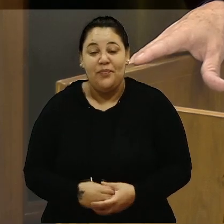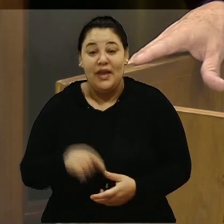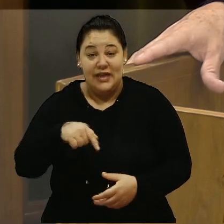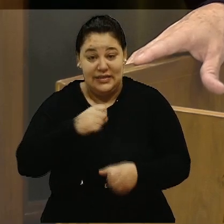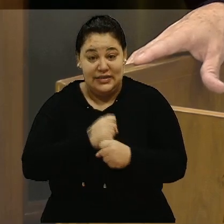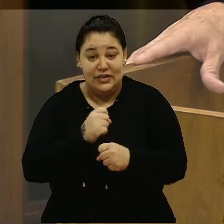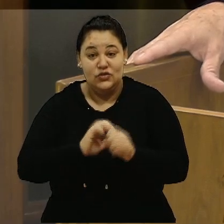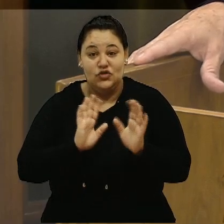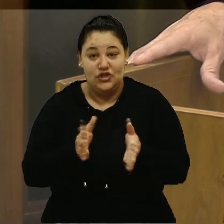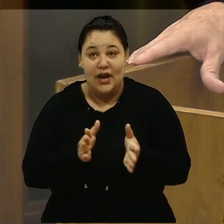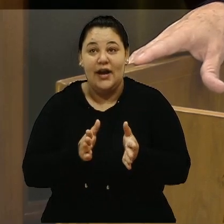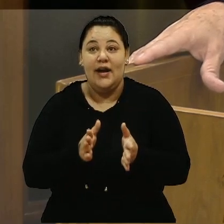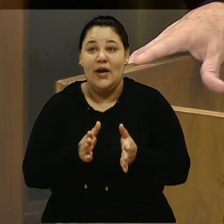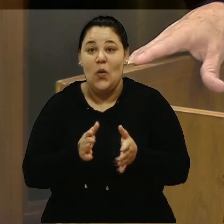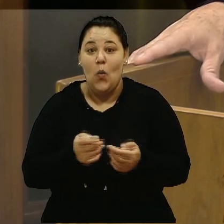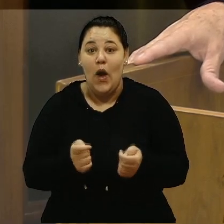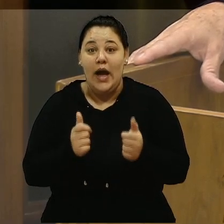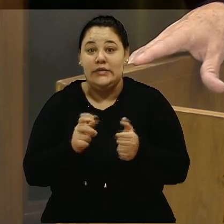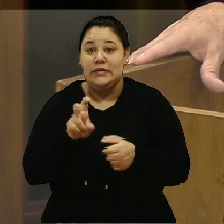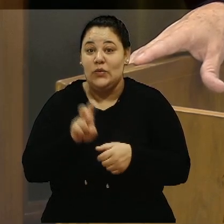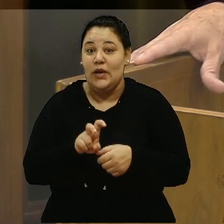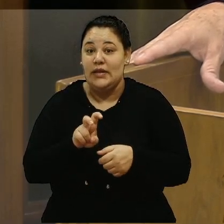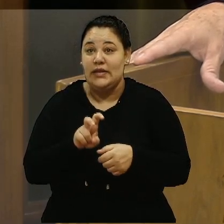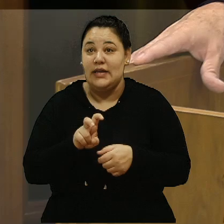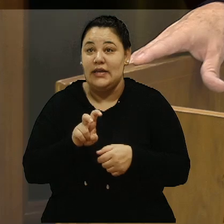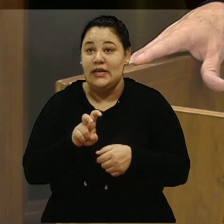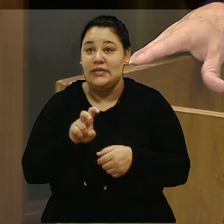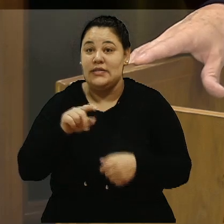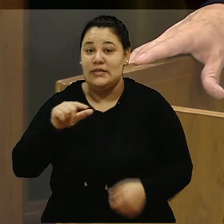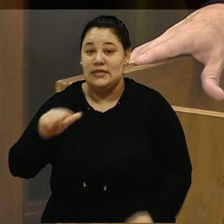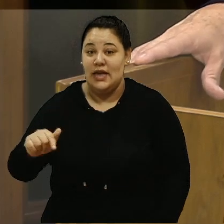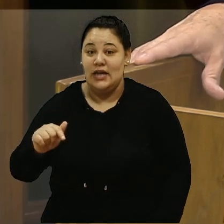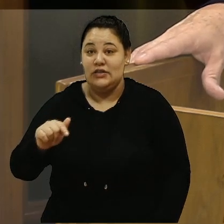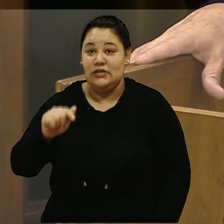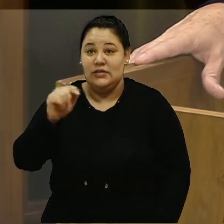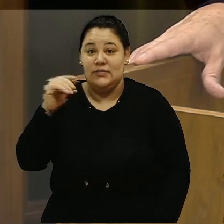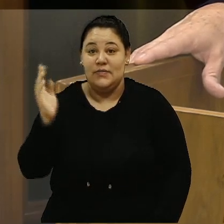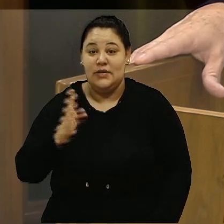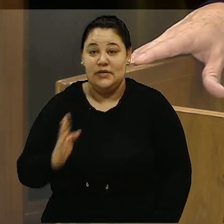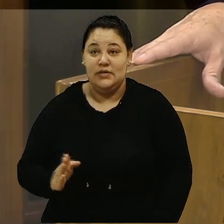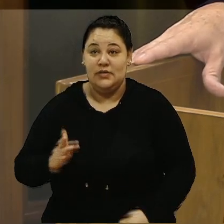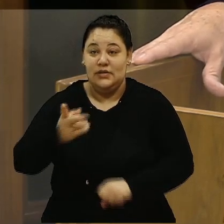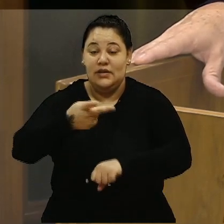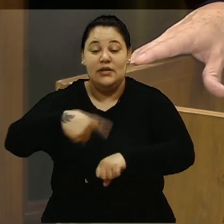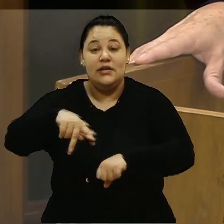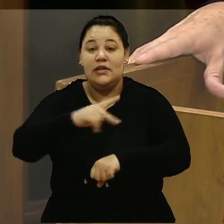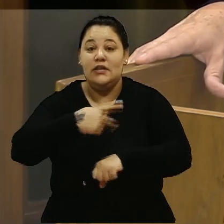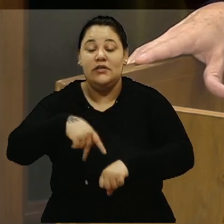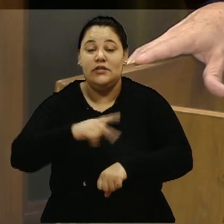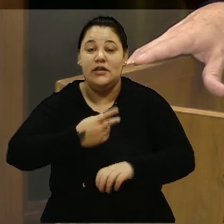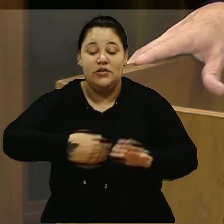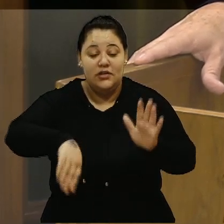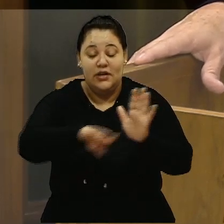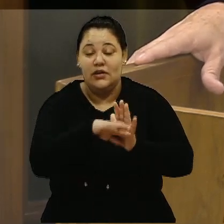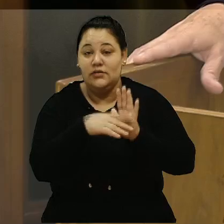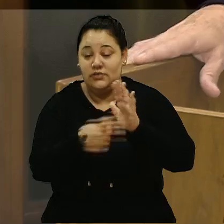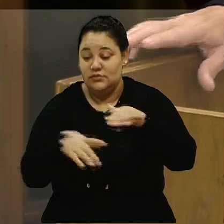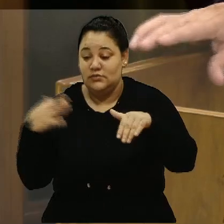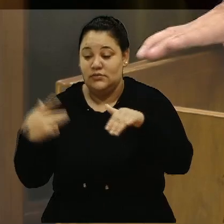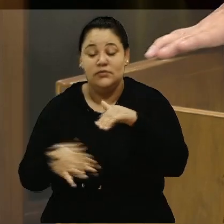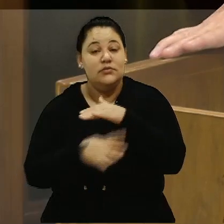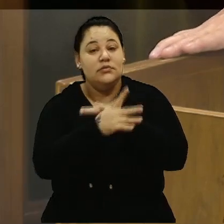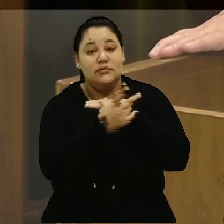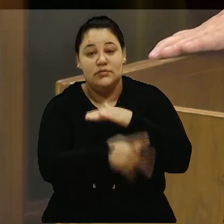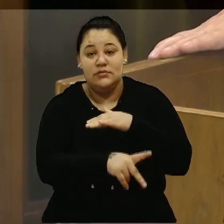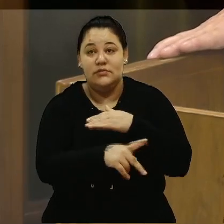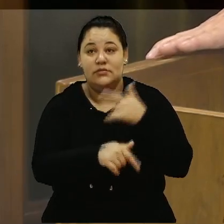estamos batendo na casa dos 57 nacionalidades diferentes que chegam a todo momento buscando oportunidade de trabalho